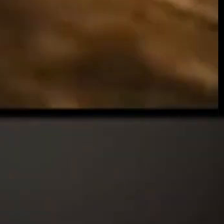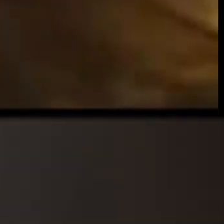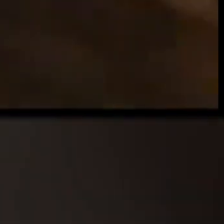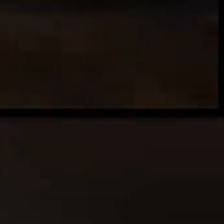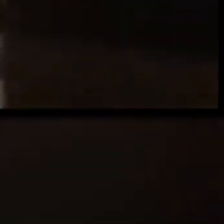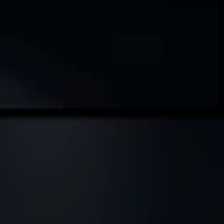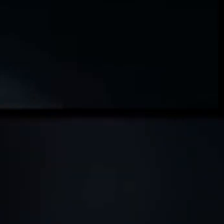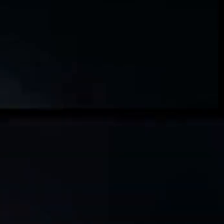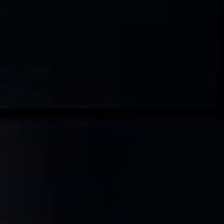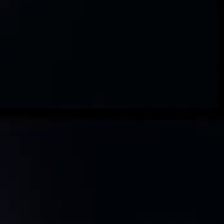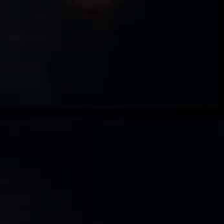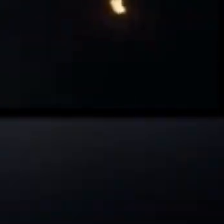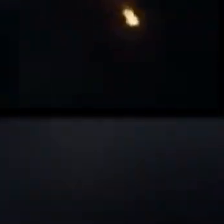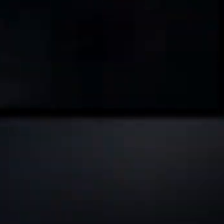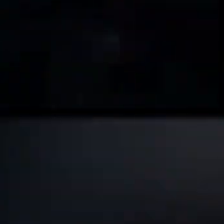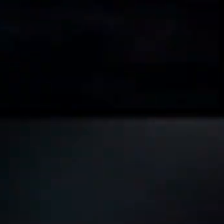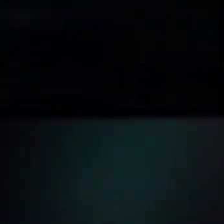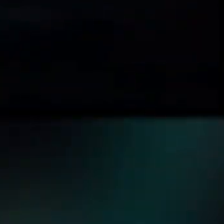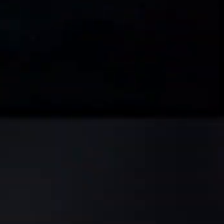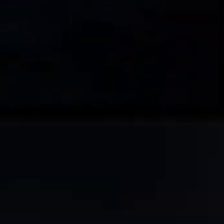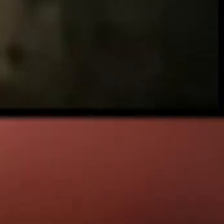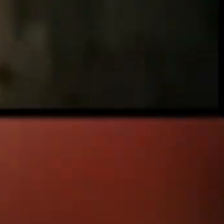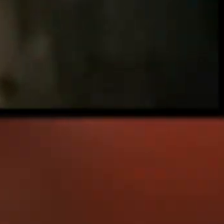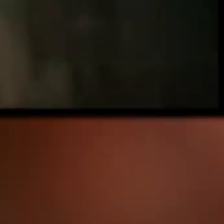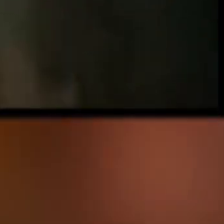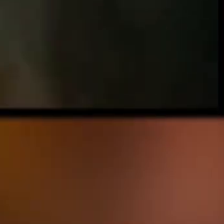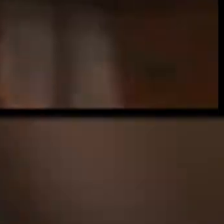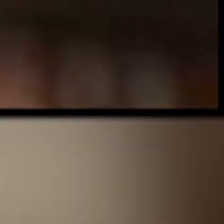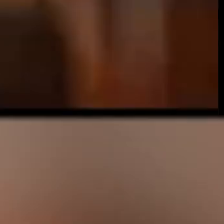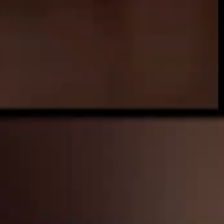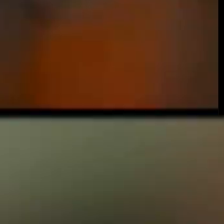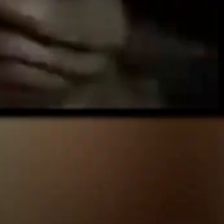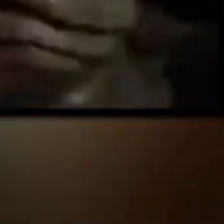and beautiful sky.